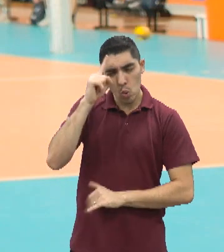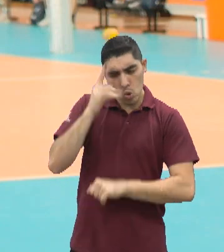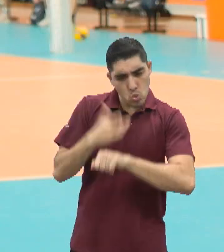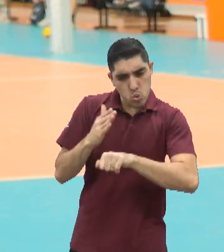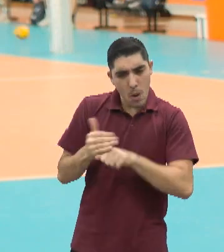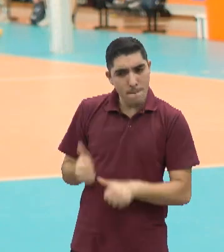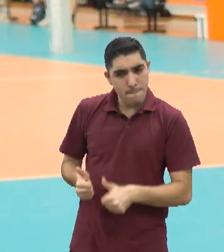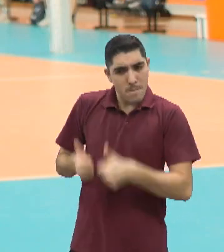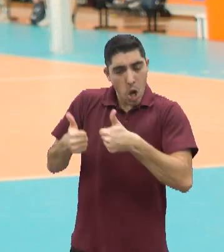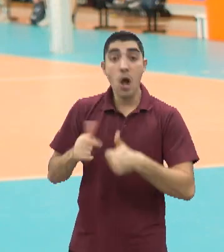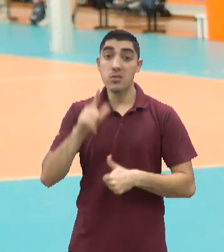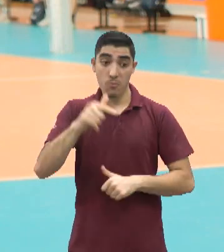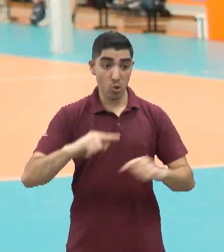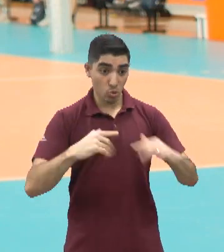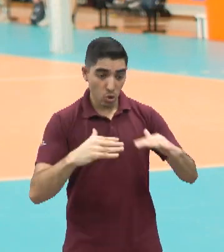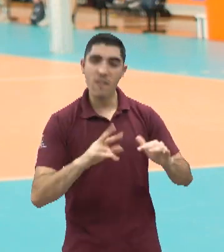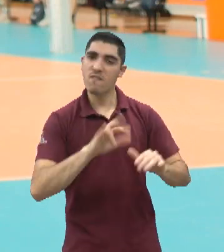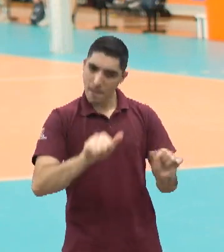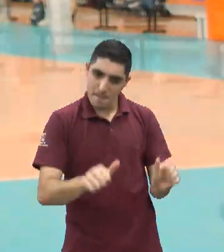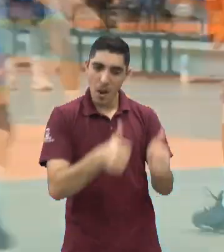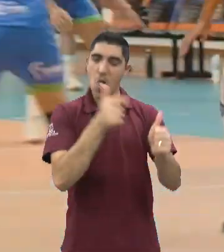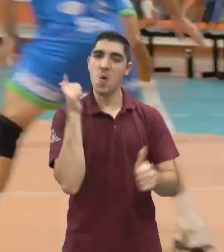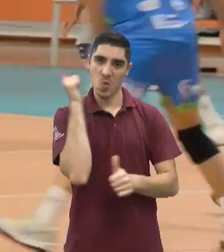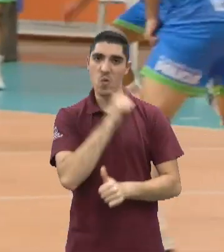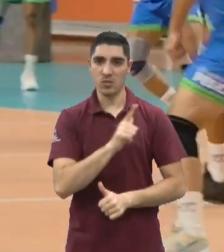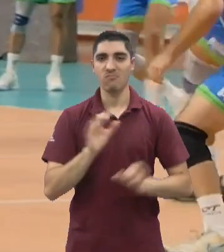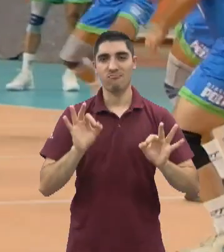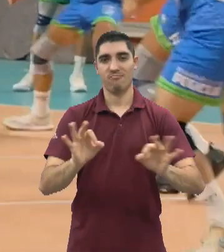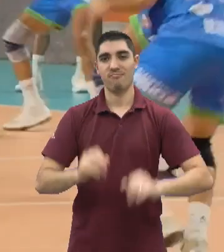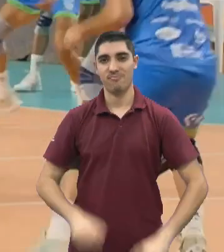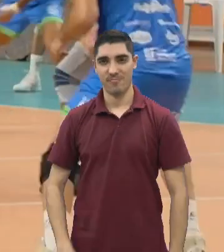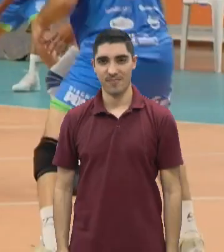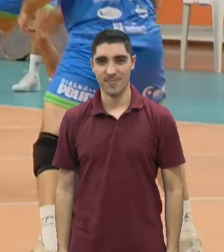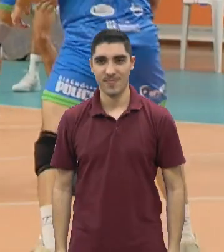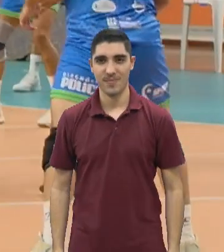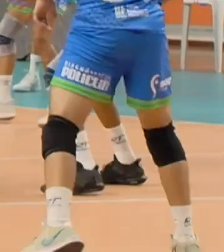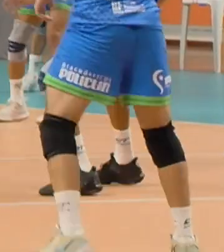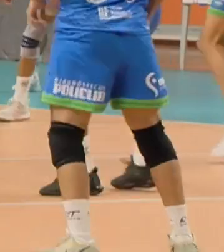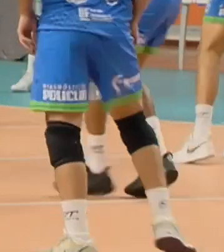acontecem. Quando no dia a dia as coisas estão fluindo, no jogo fica mais fácil.